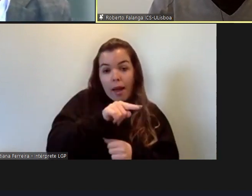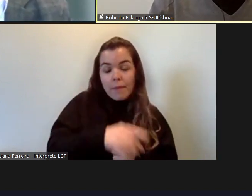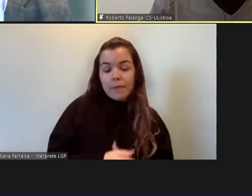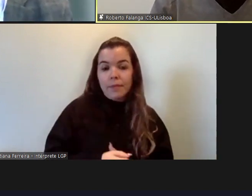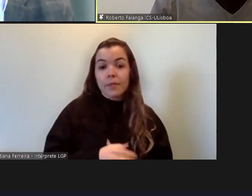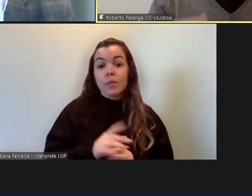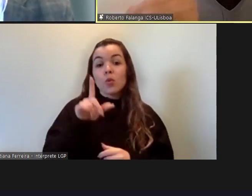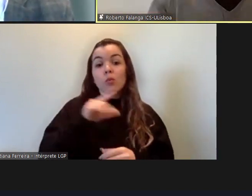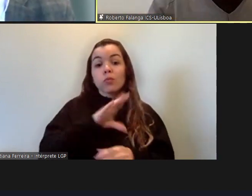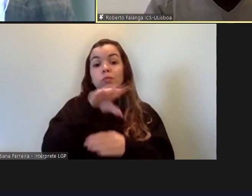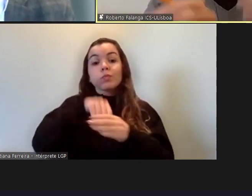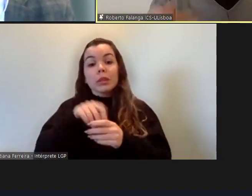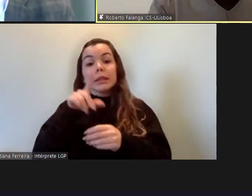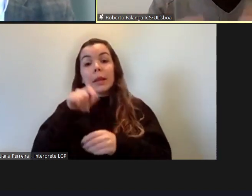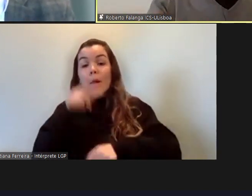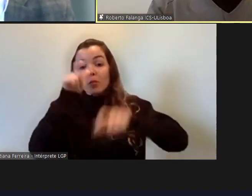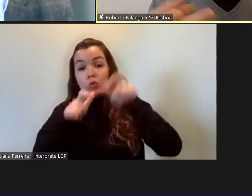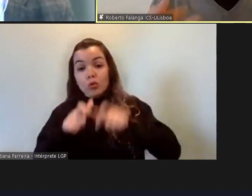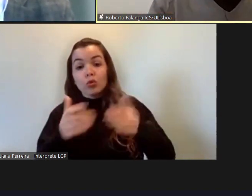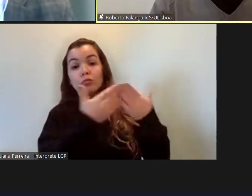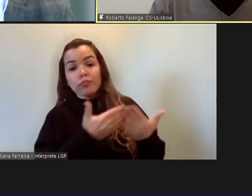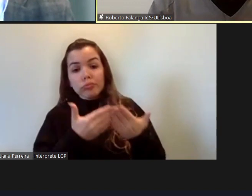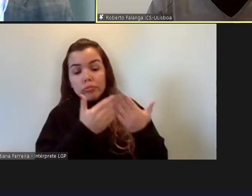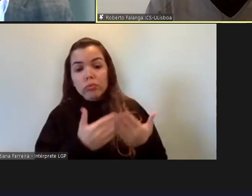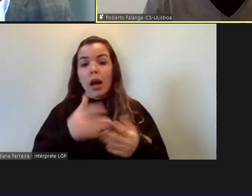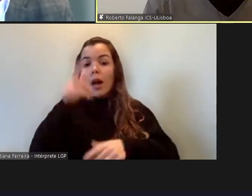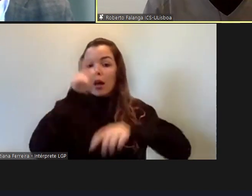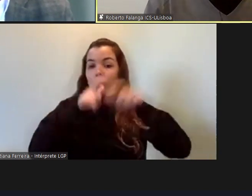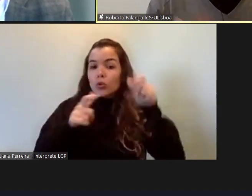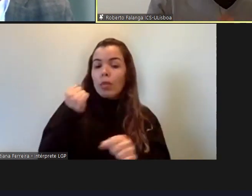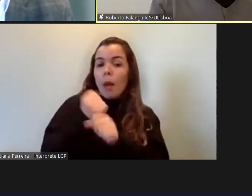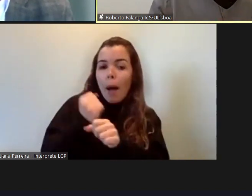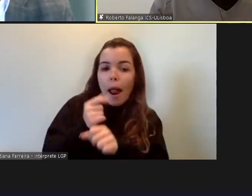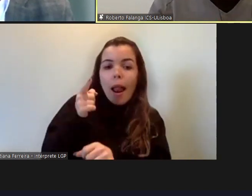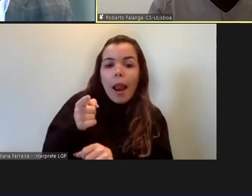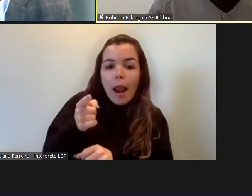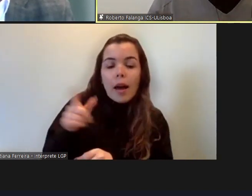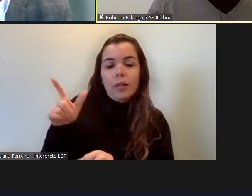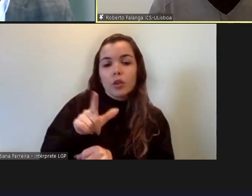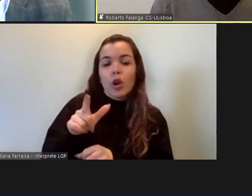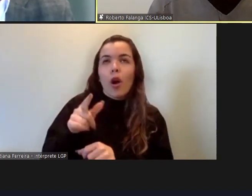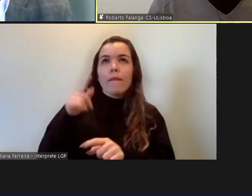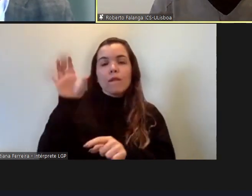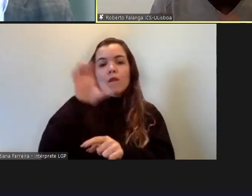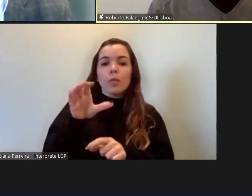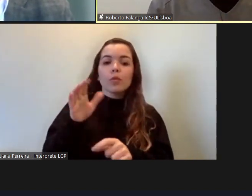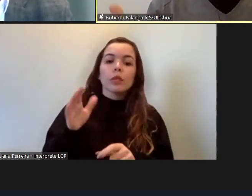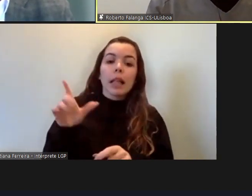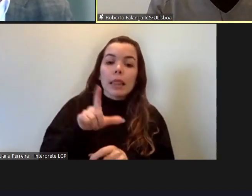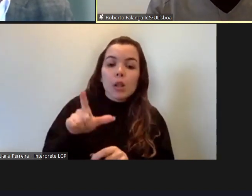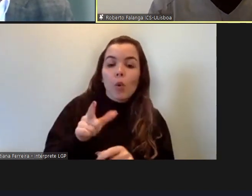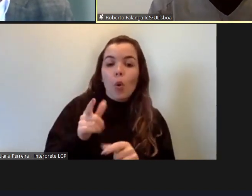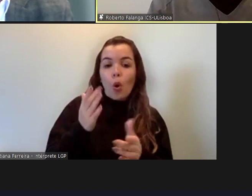Incluímos também estudantes, trabalhadores, portanto, as pessoas que utilizam a cidade no seu dia a dia, que não